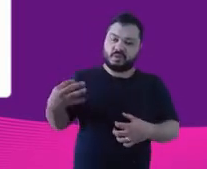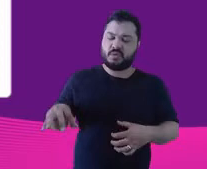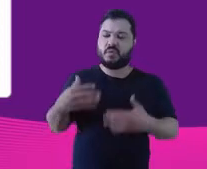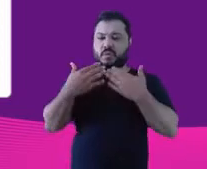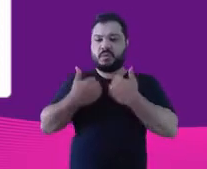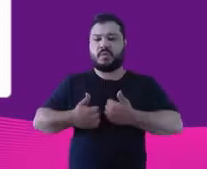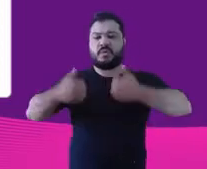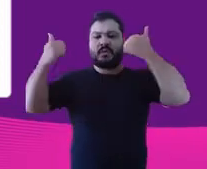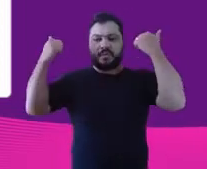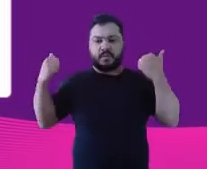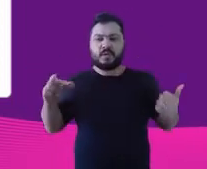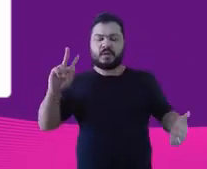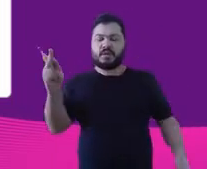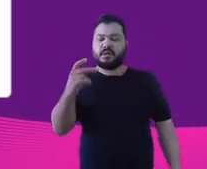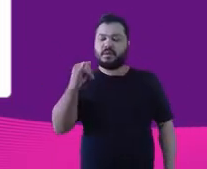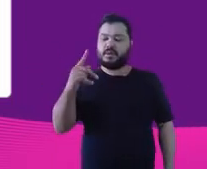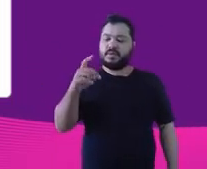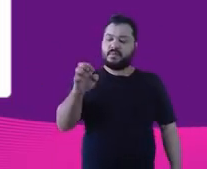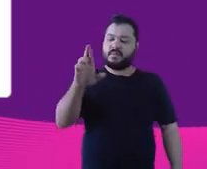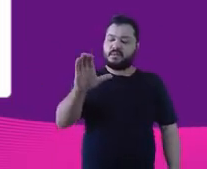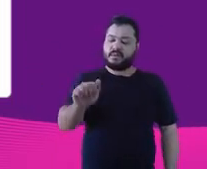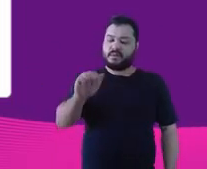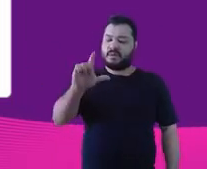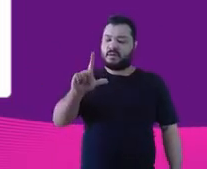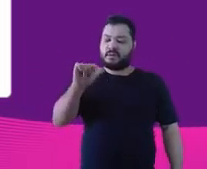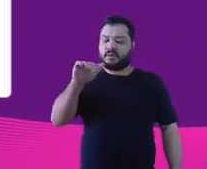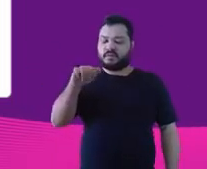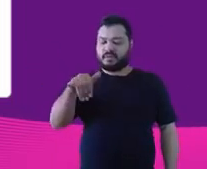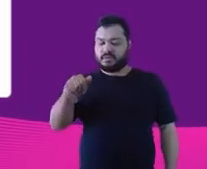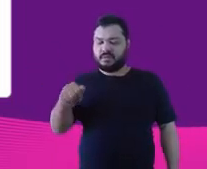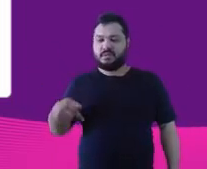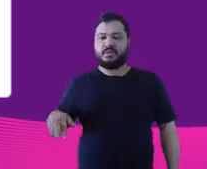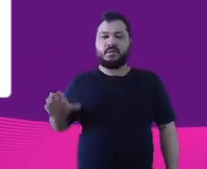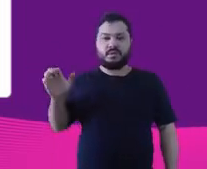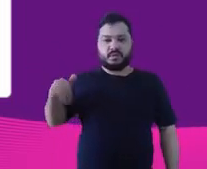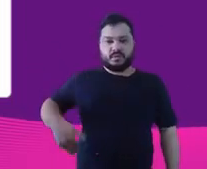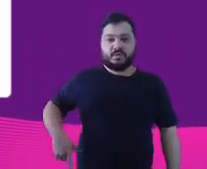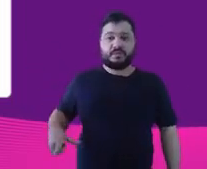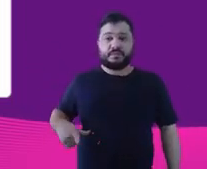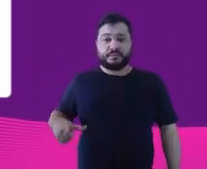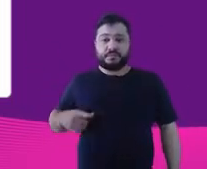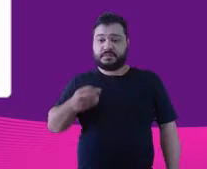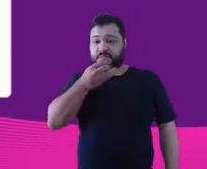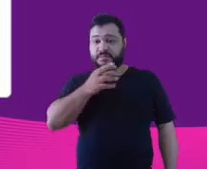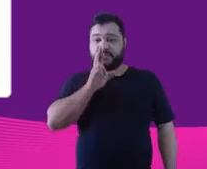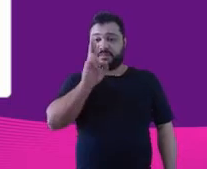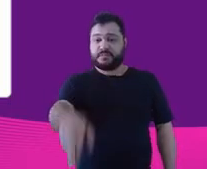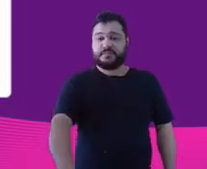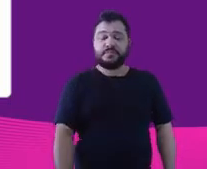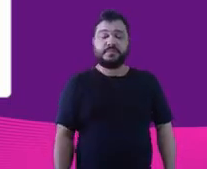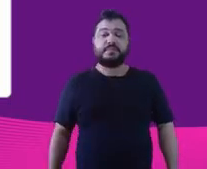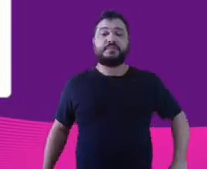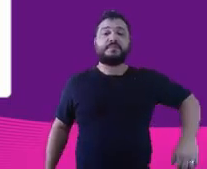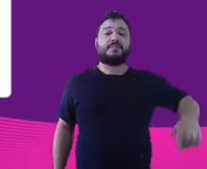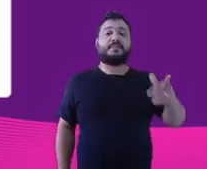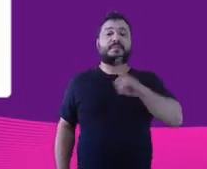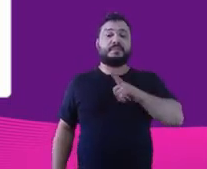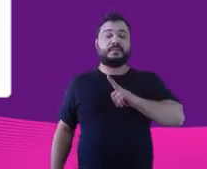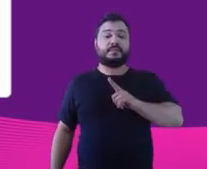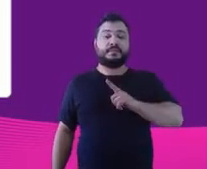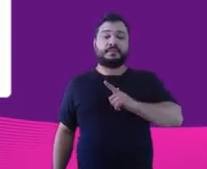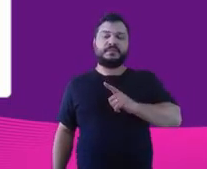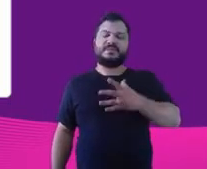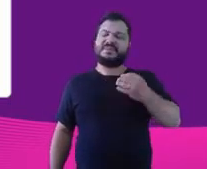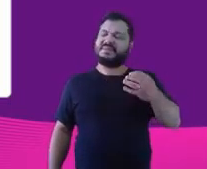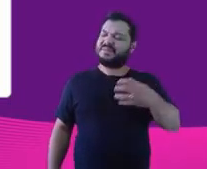da hipercalcemia, melhora da função renal. Esse paciente teve uma boa resposta inicial, ele tinha ainda muita